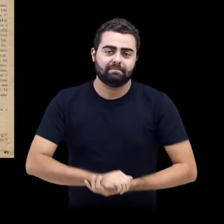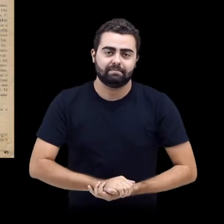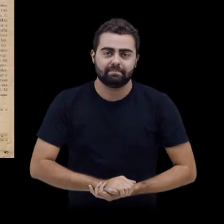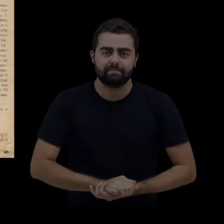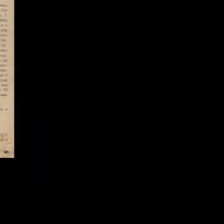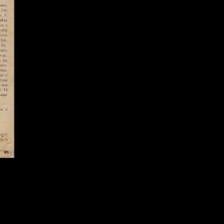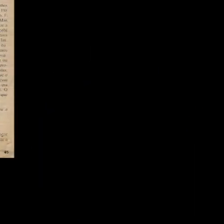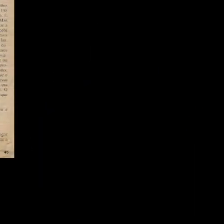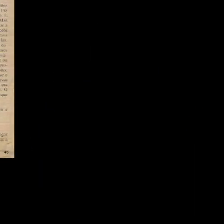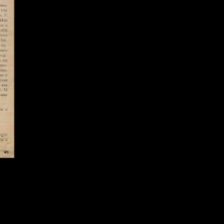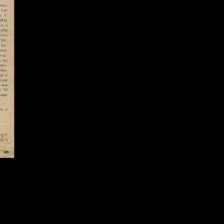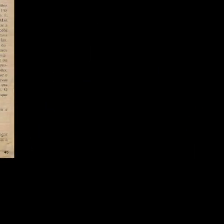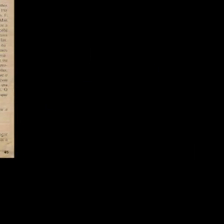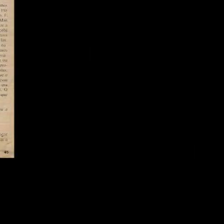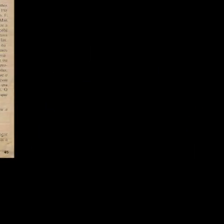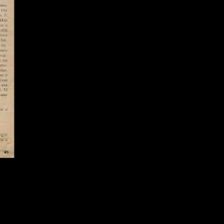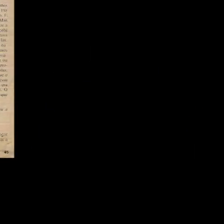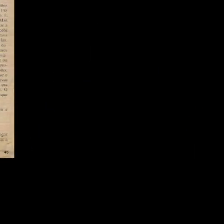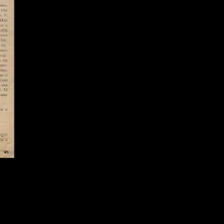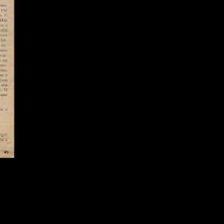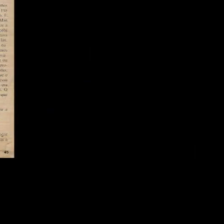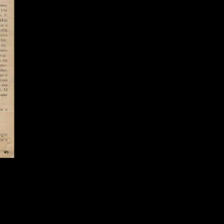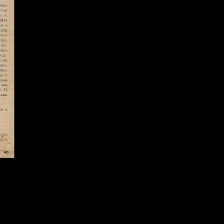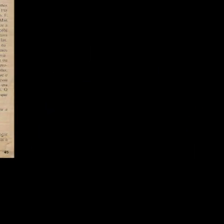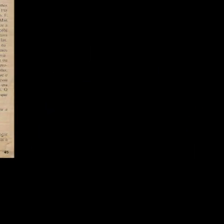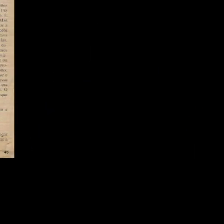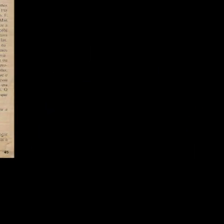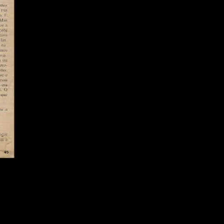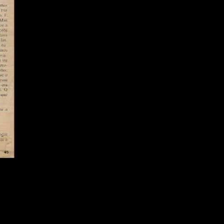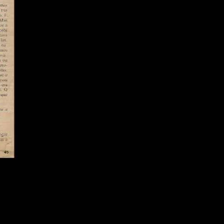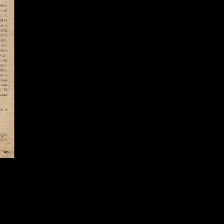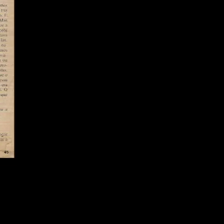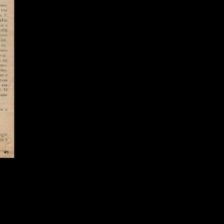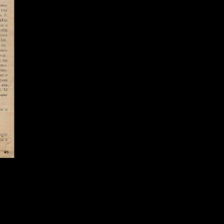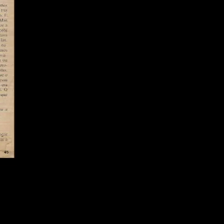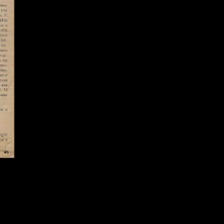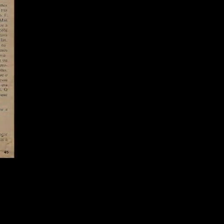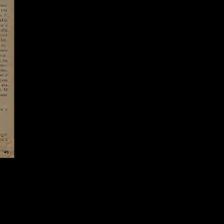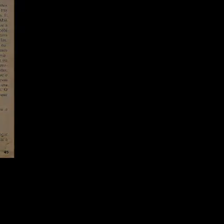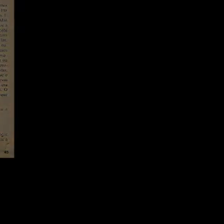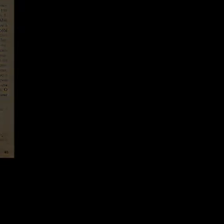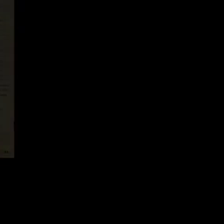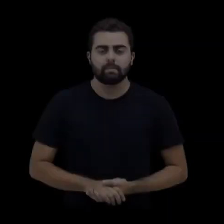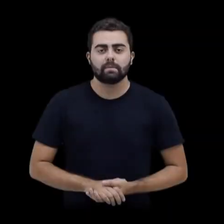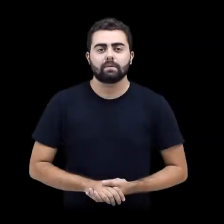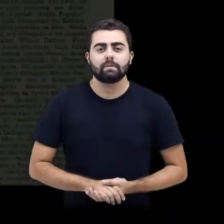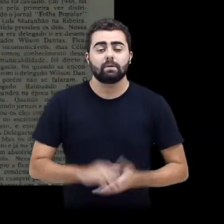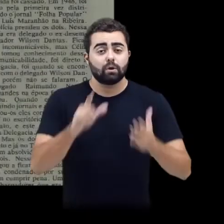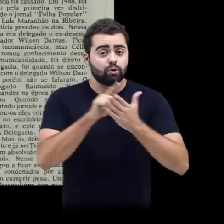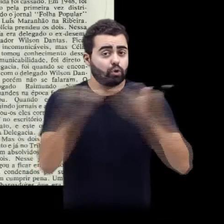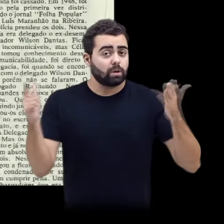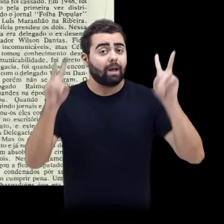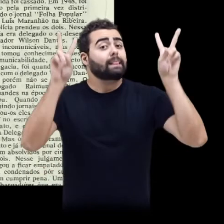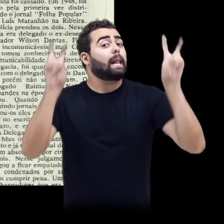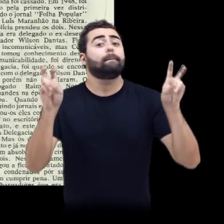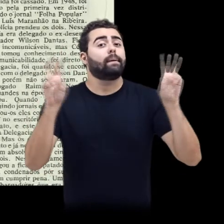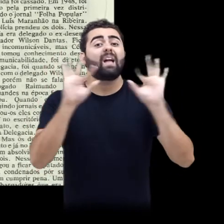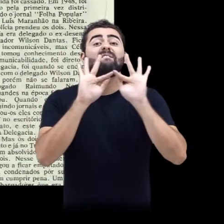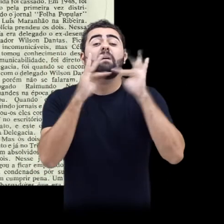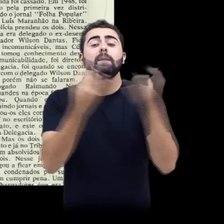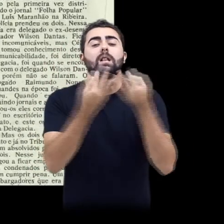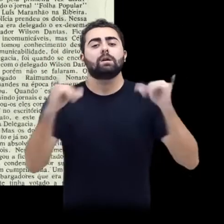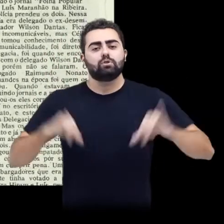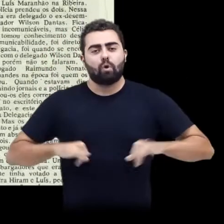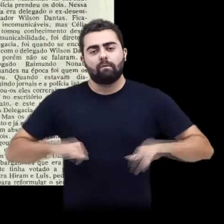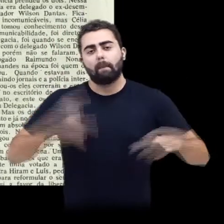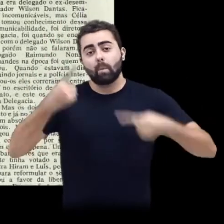Subtítulo, ex-tenente conta como e por que torturou 30 pessoas. Manchete de jornal, Odisseia de uma família que viveu o terror